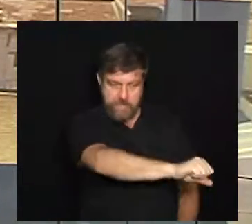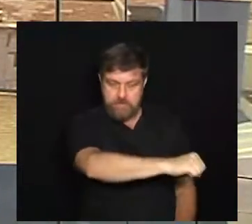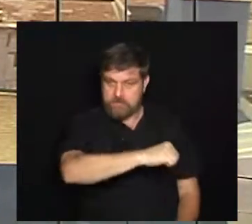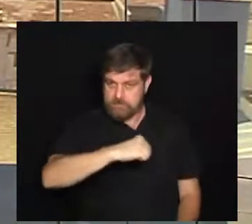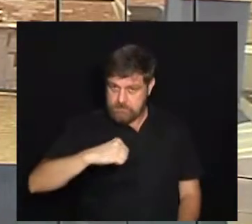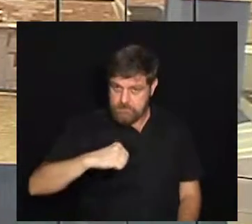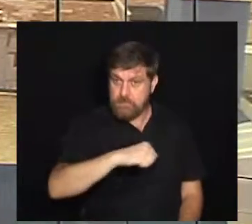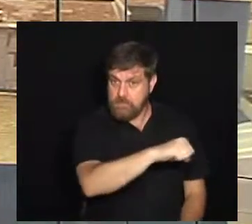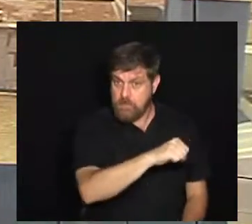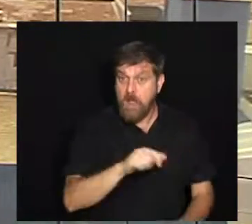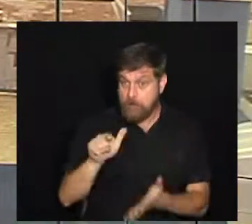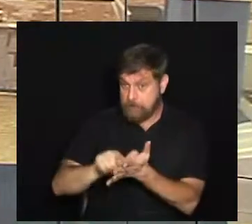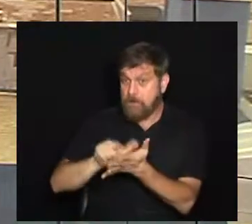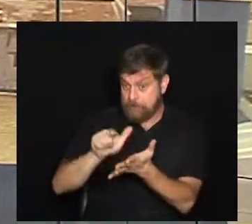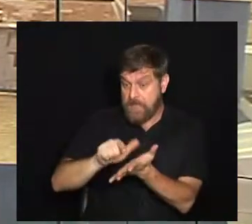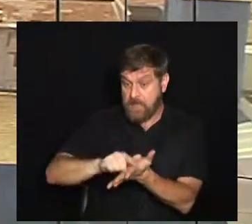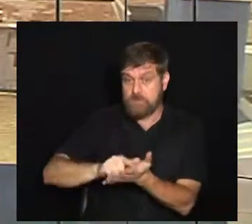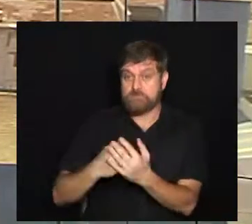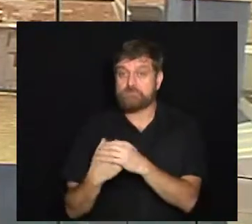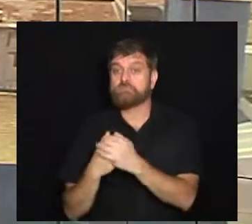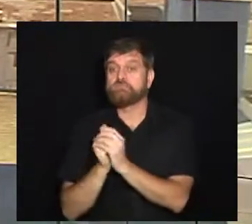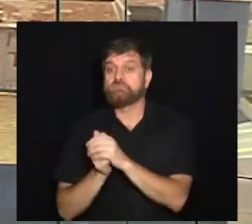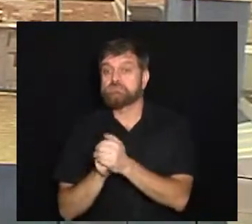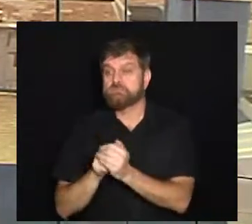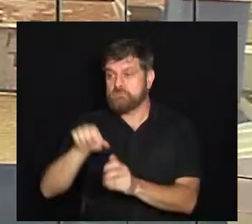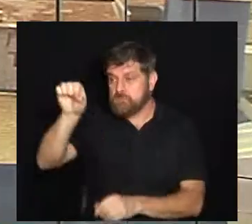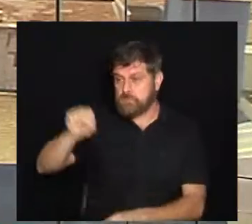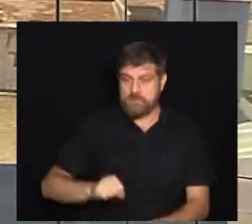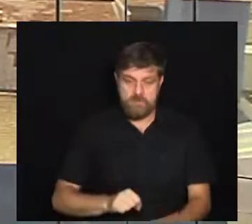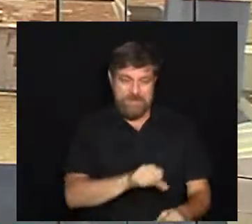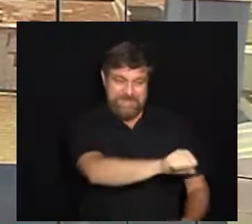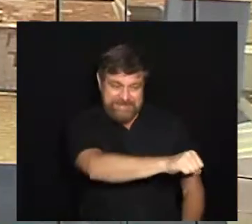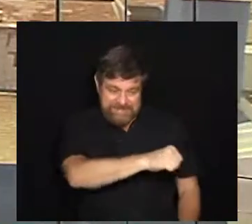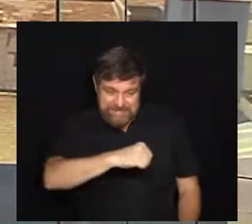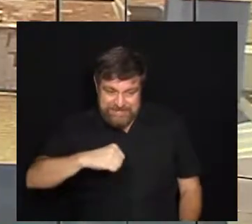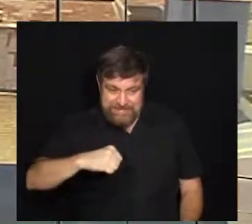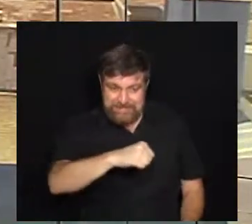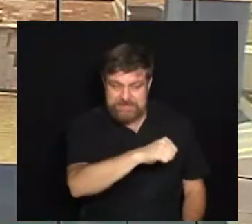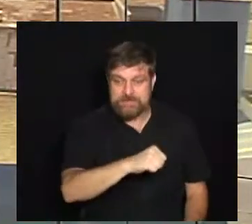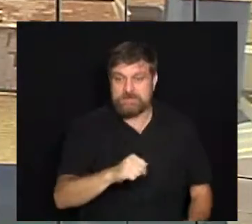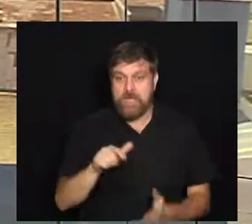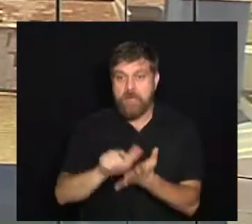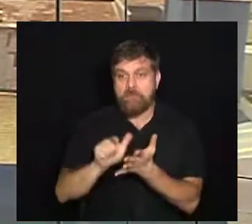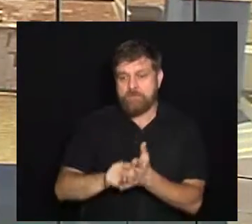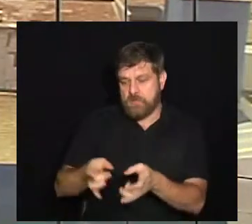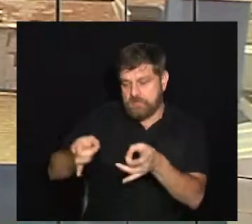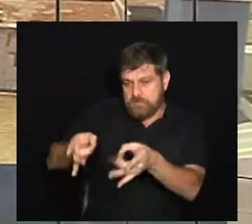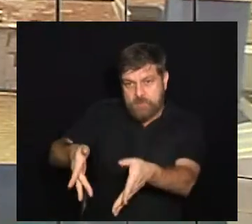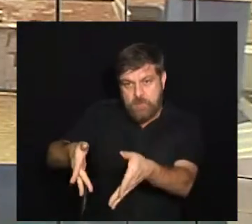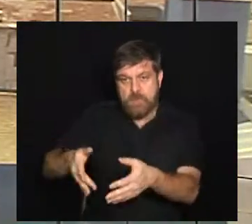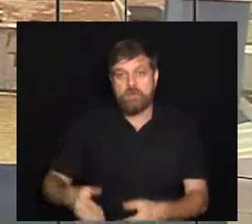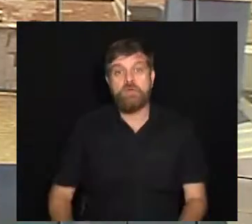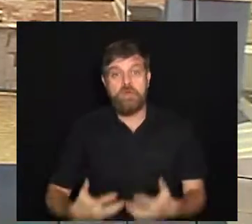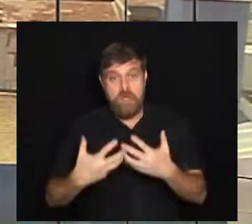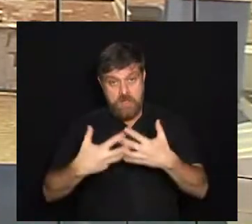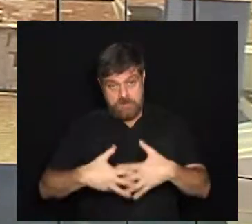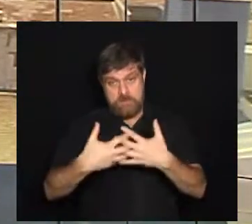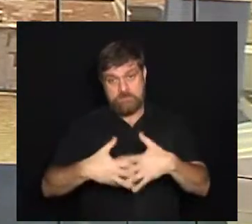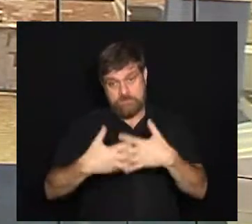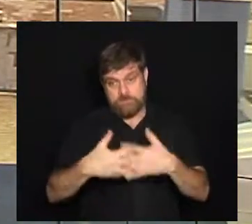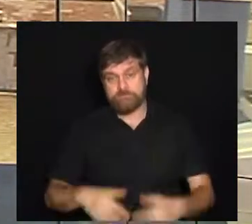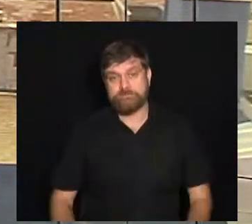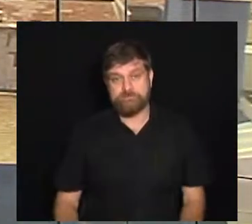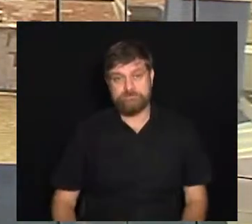usa o papel adianta assim entendeu e chegou a mão puxa a maçaneta chama já que falar de papel fora isso funciona isso por incrível que